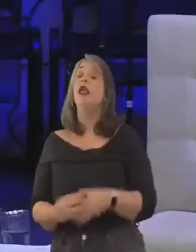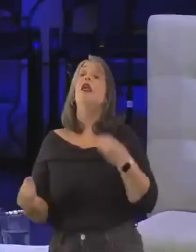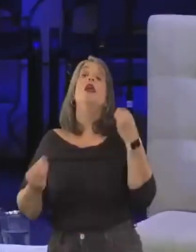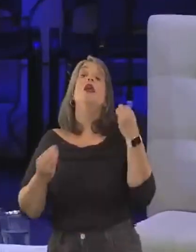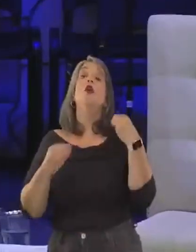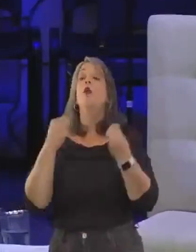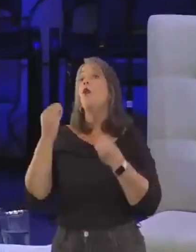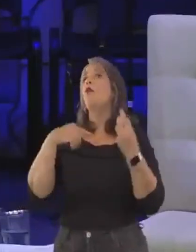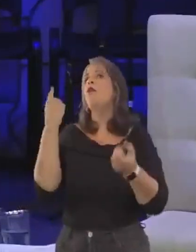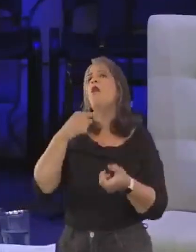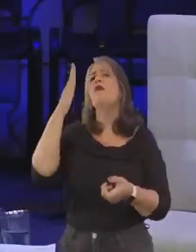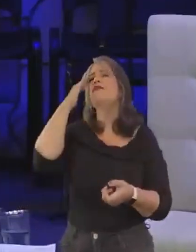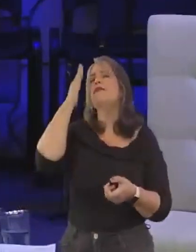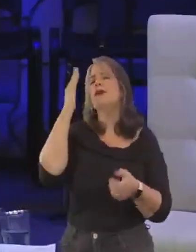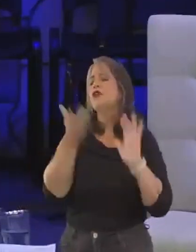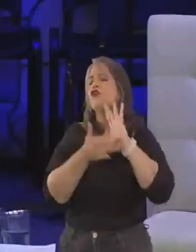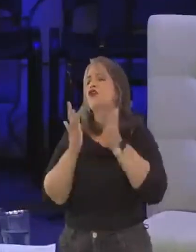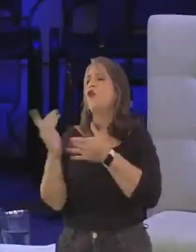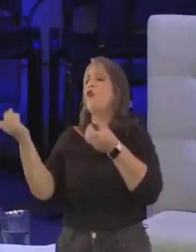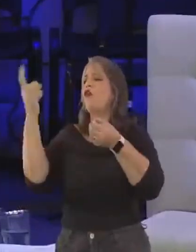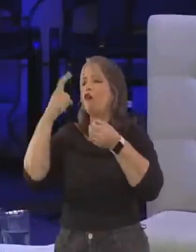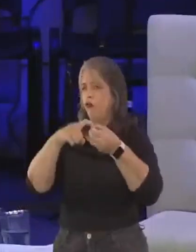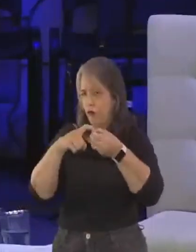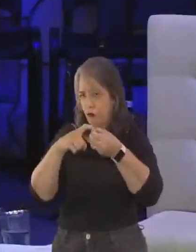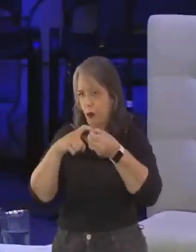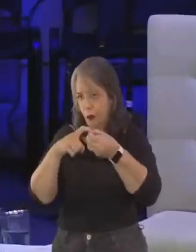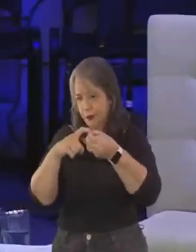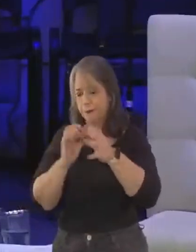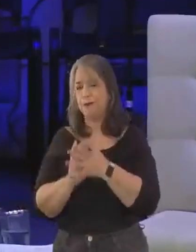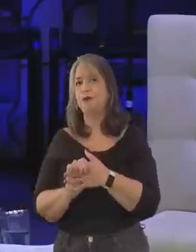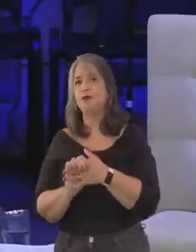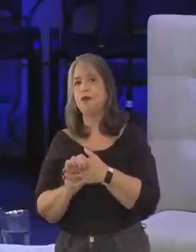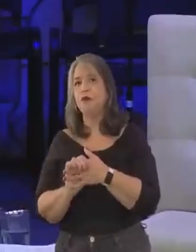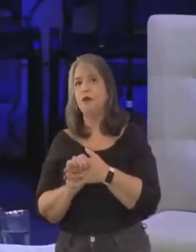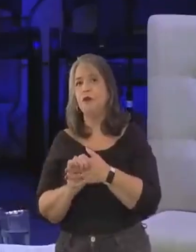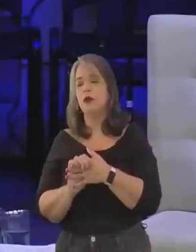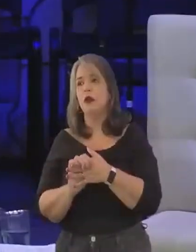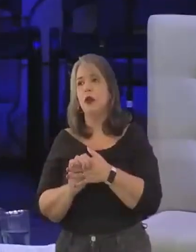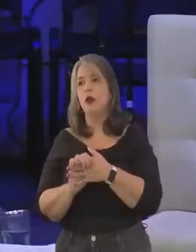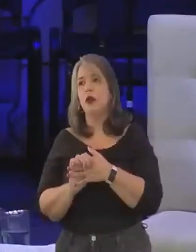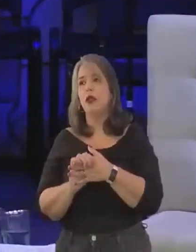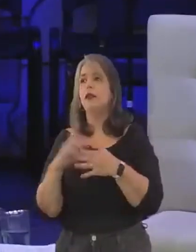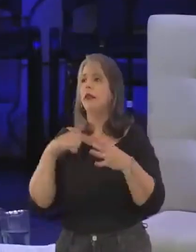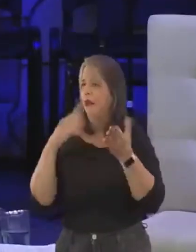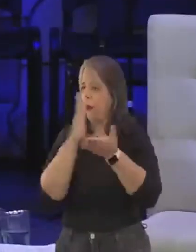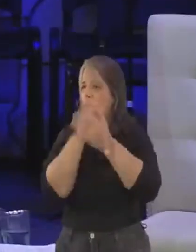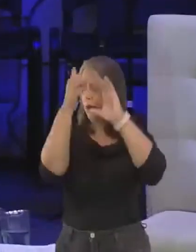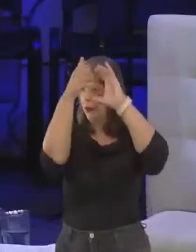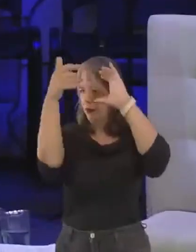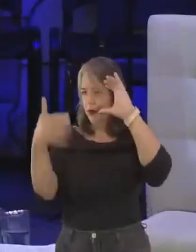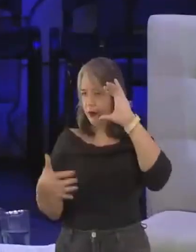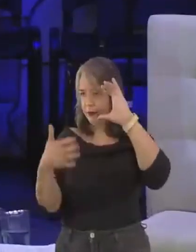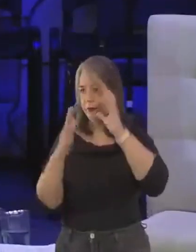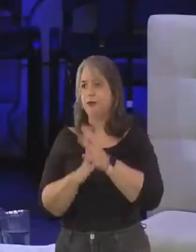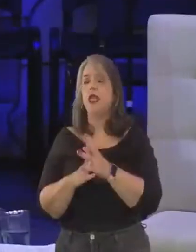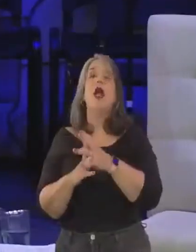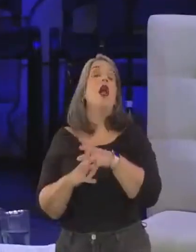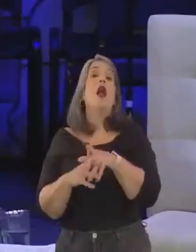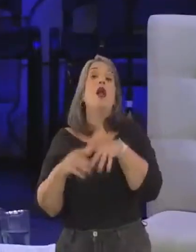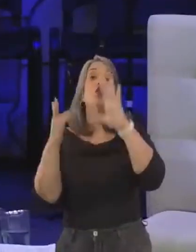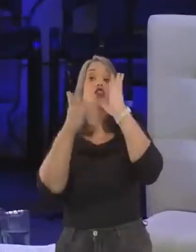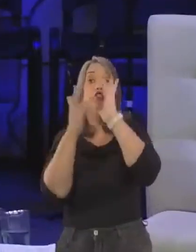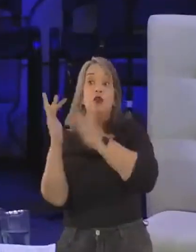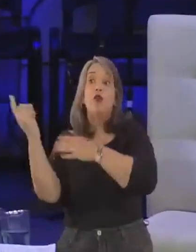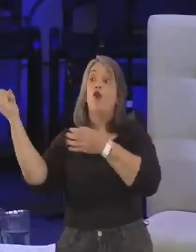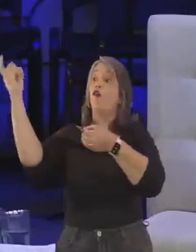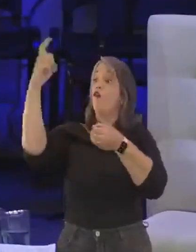Jesus? Esta volta de Jesus, meus irmãos, será literal e visível. Ela não será secreta. A palavra